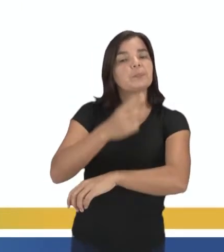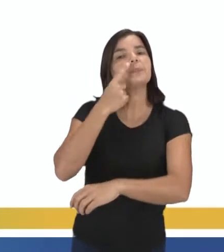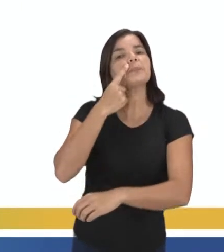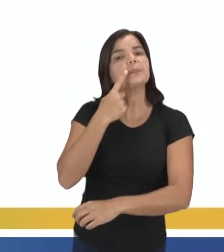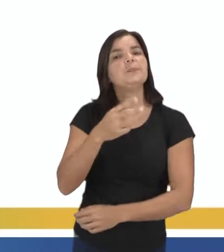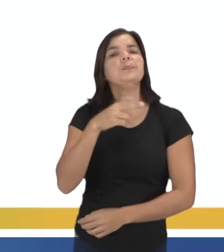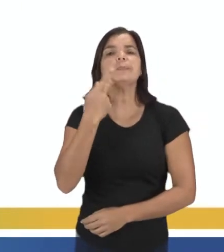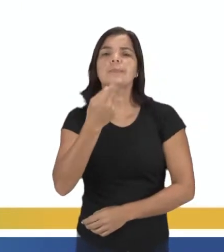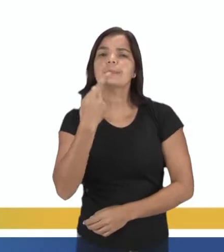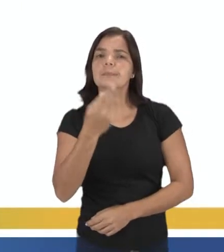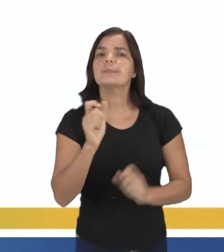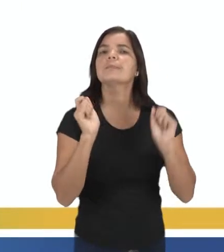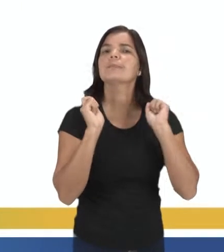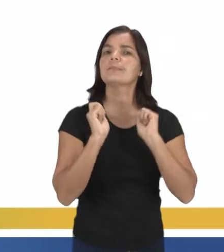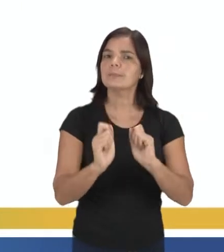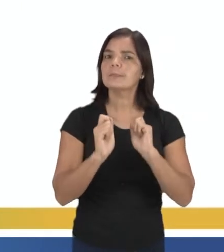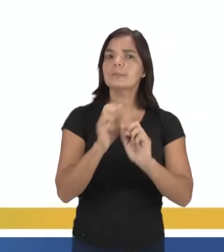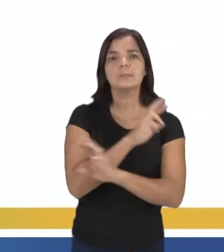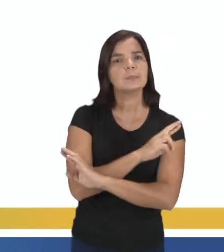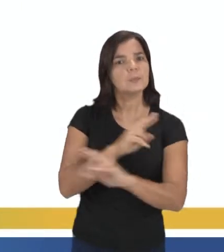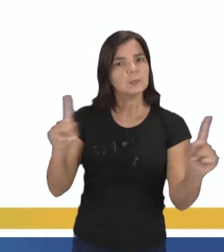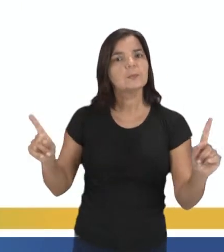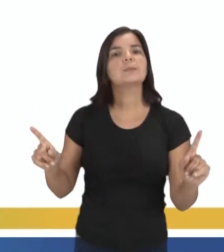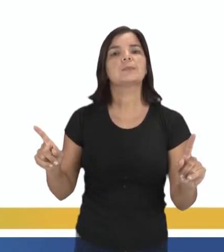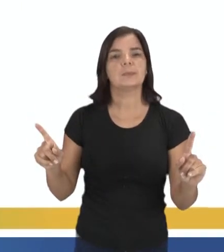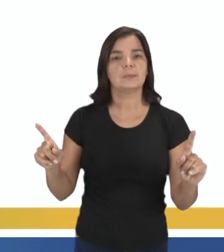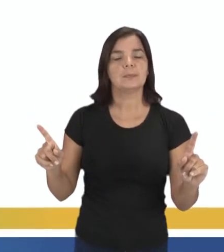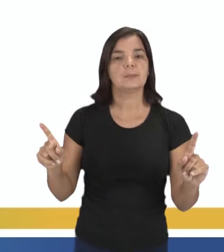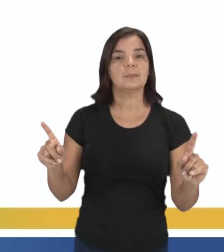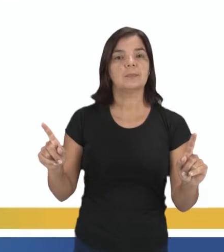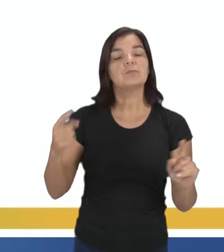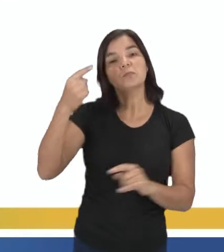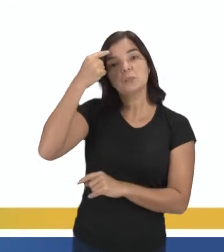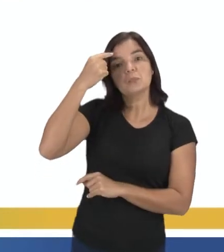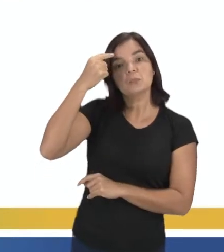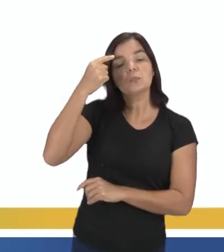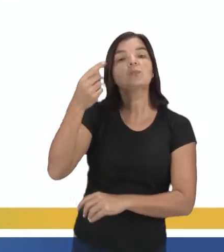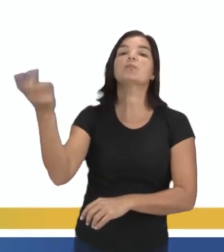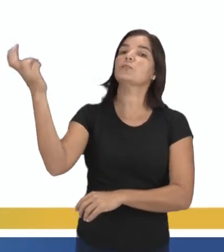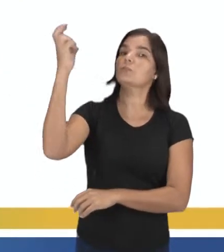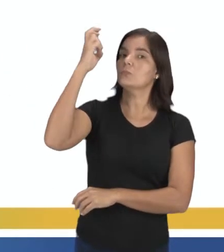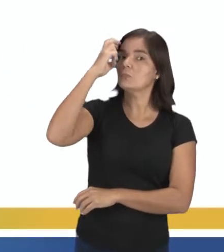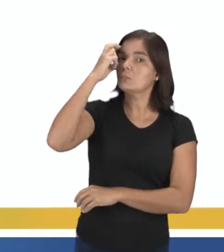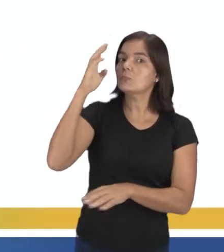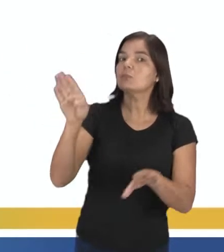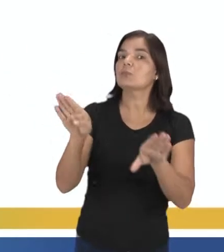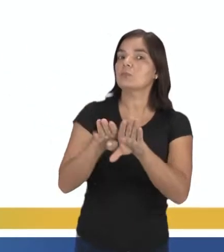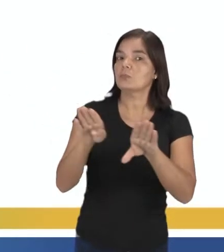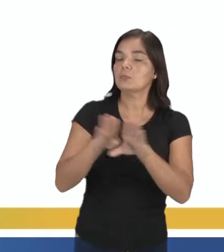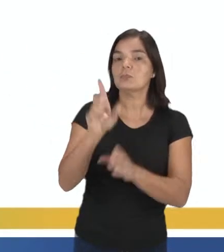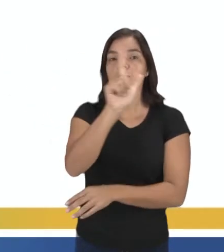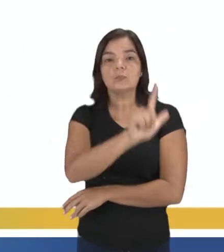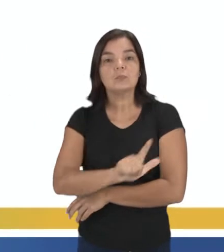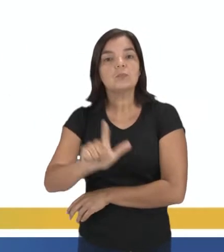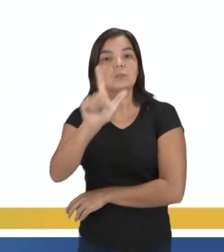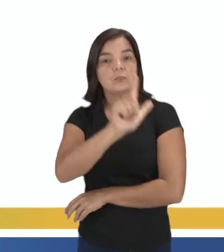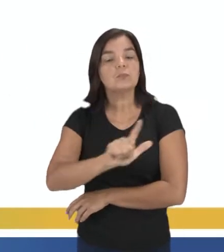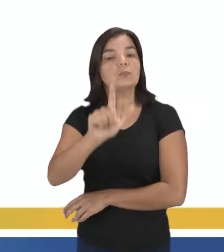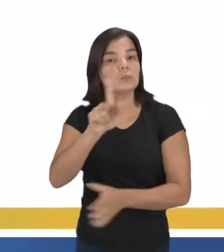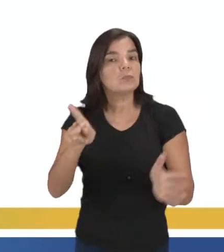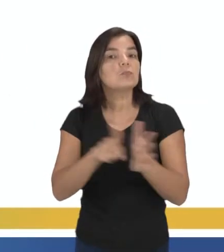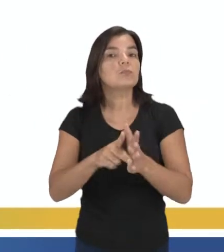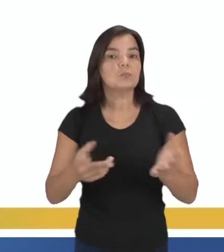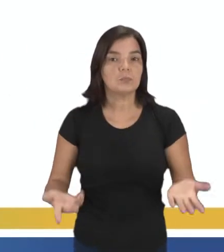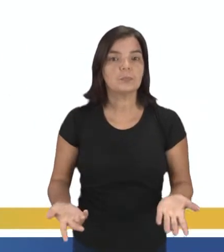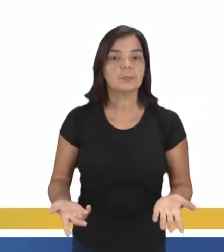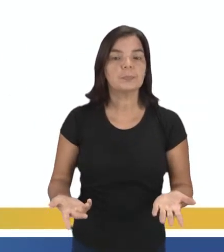a falar que poderiam fazer algo diferente, que refletisse na cultura e na literatura em específico,